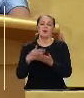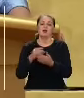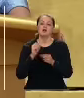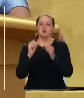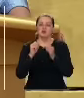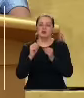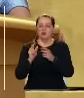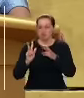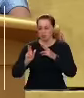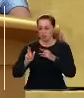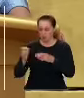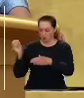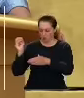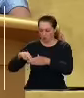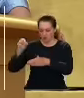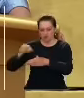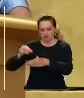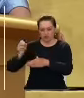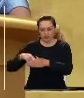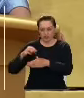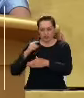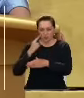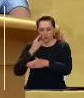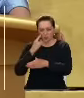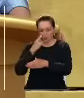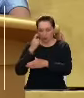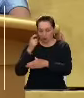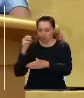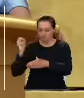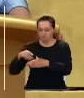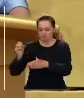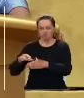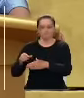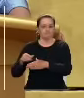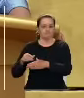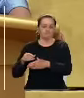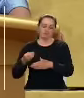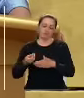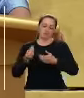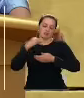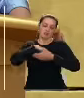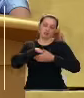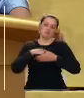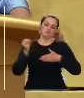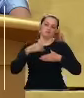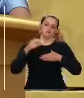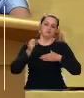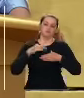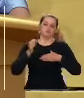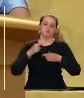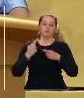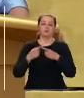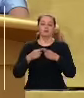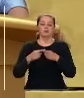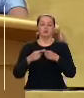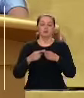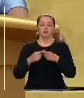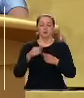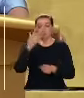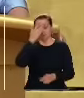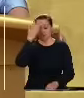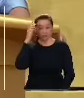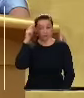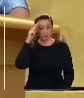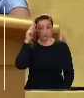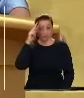lixo. Às vezes a pessoa não lembra da mensagem que o